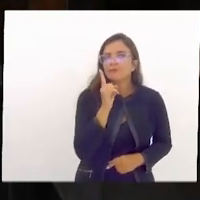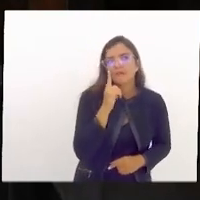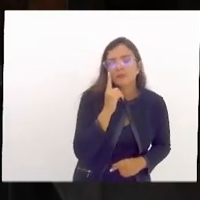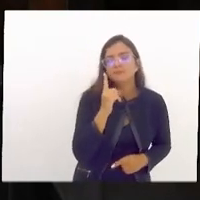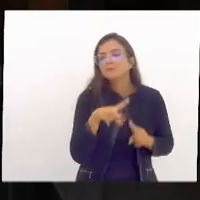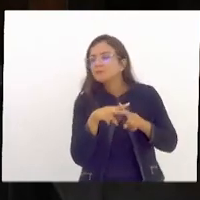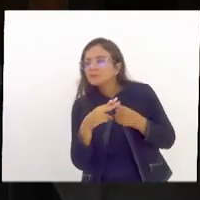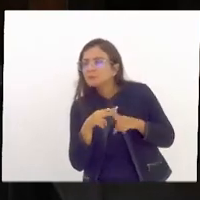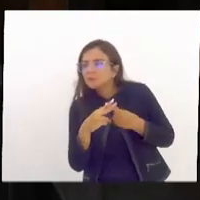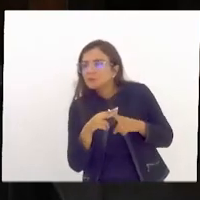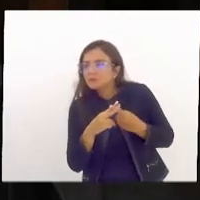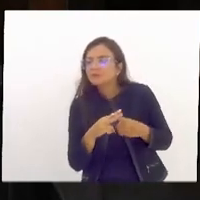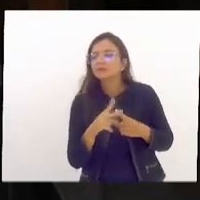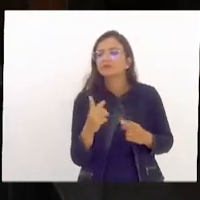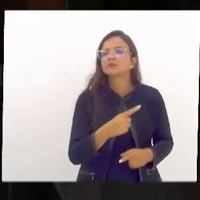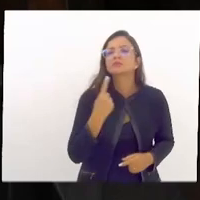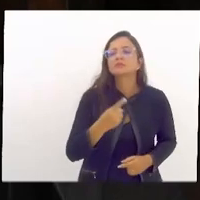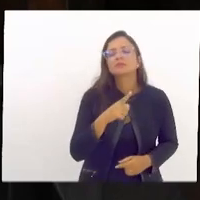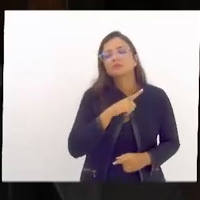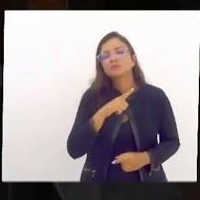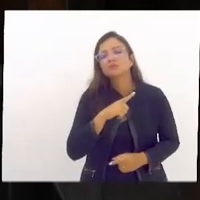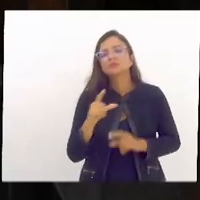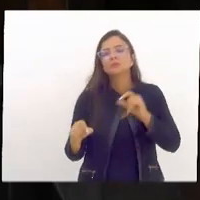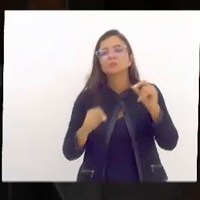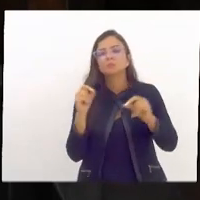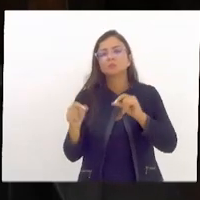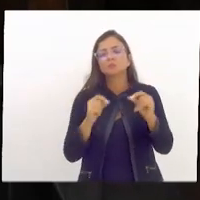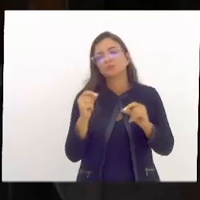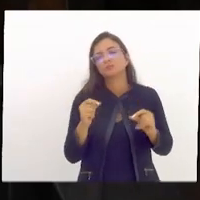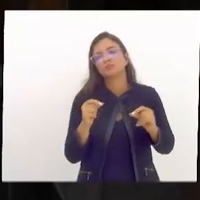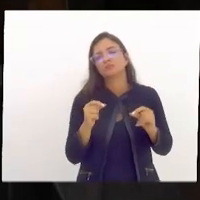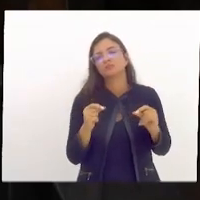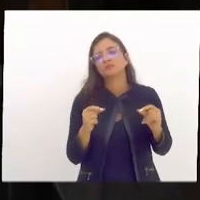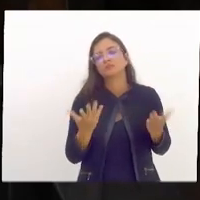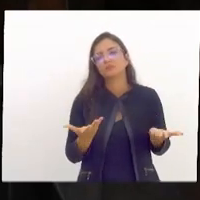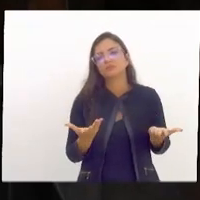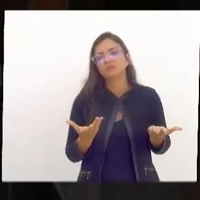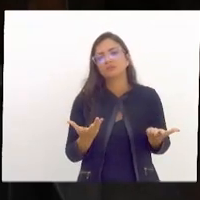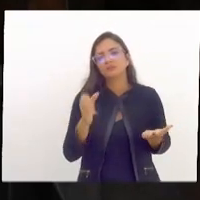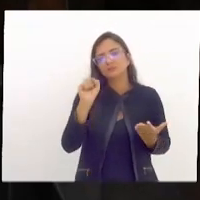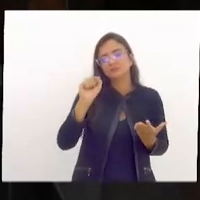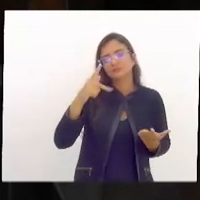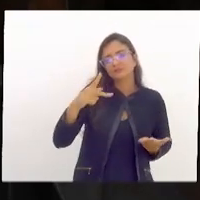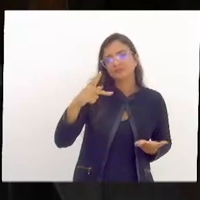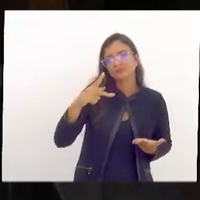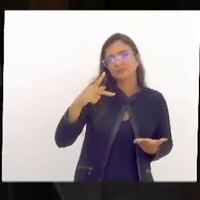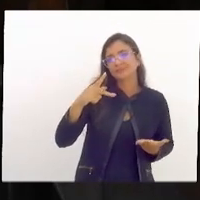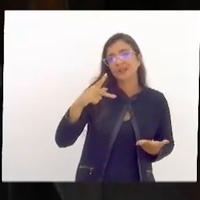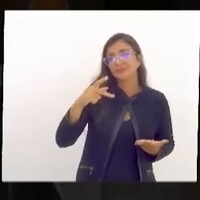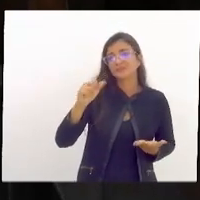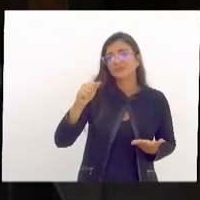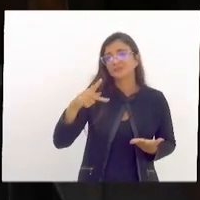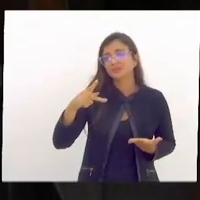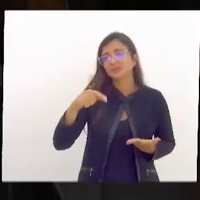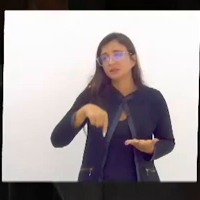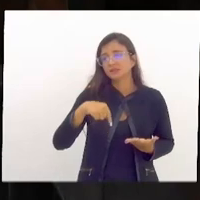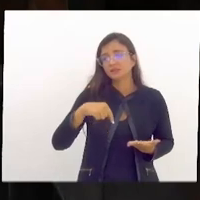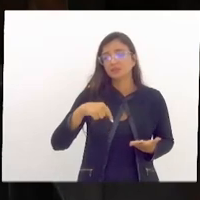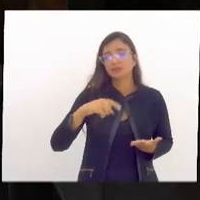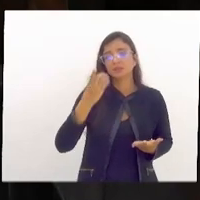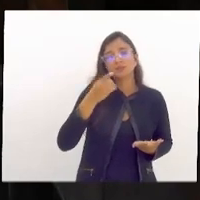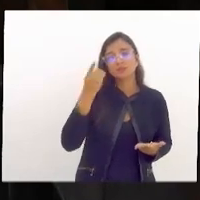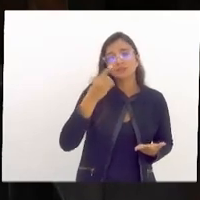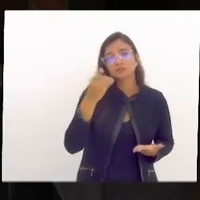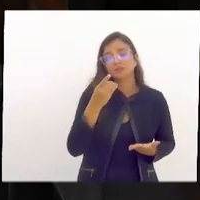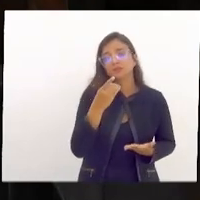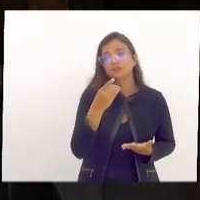Se corrige isso, a gente de forma imediata já poderia ter aposentadorias para deputados que